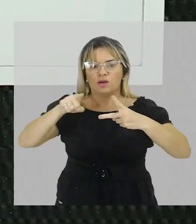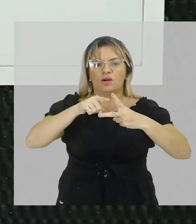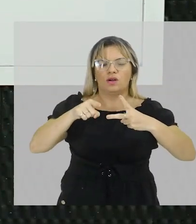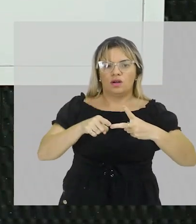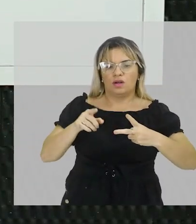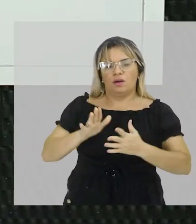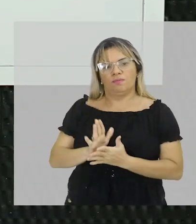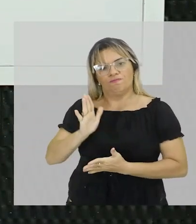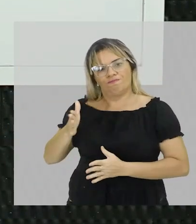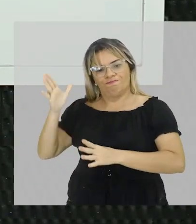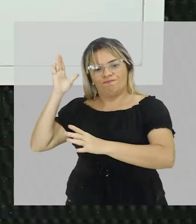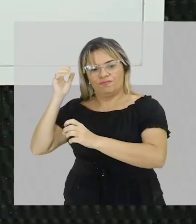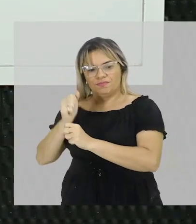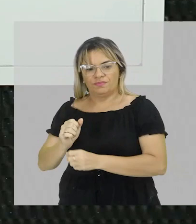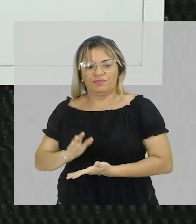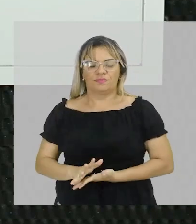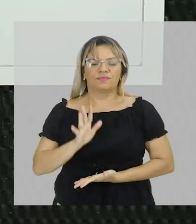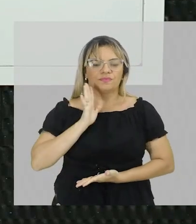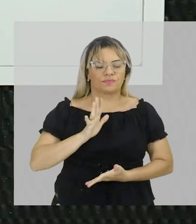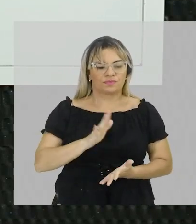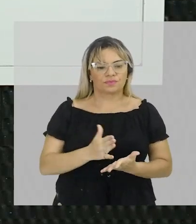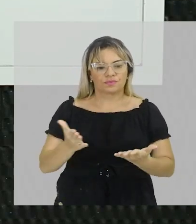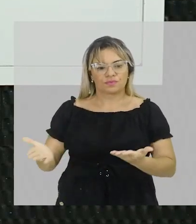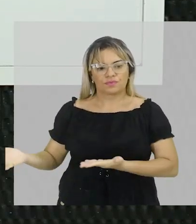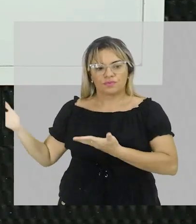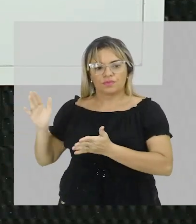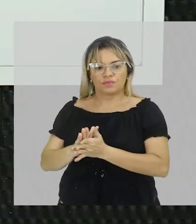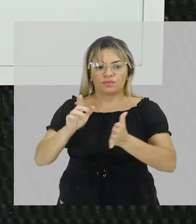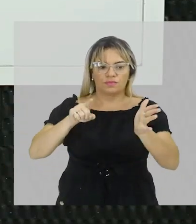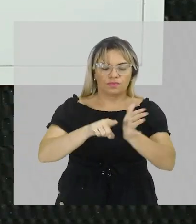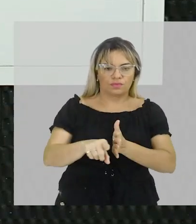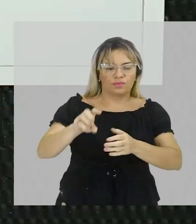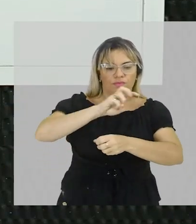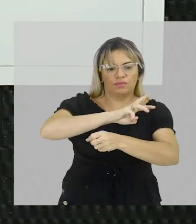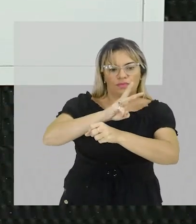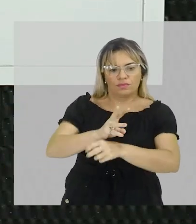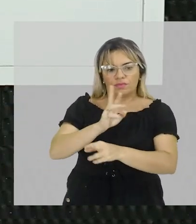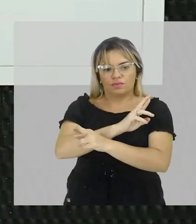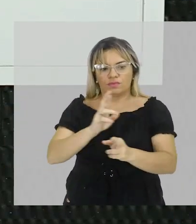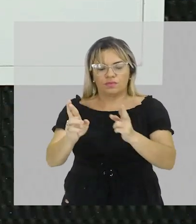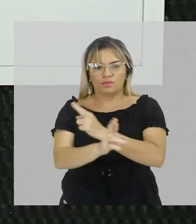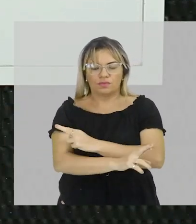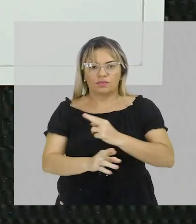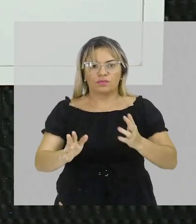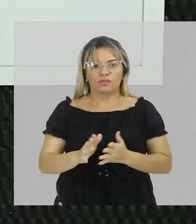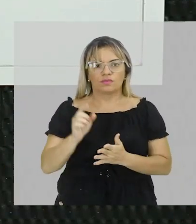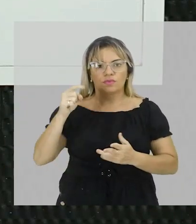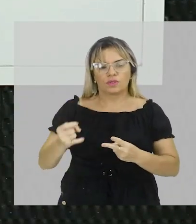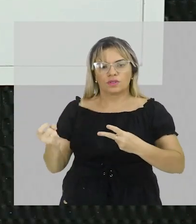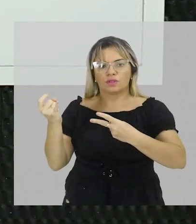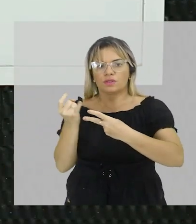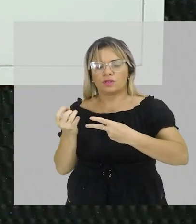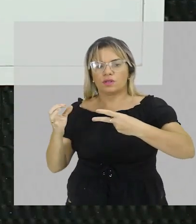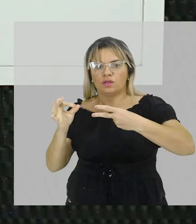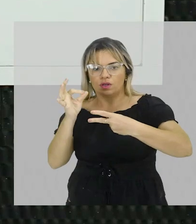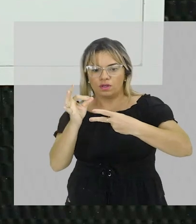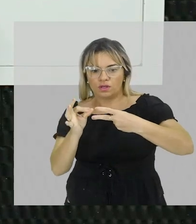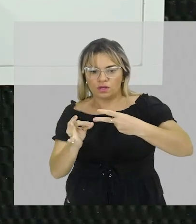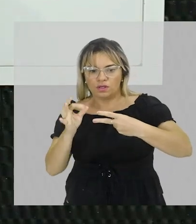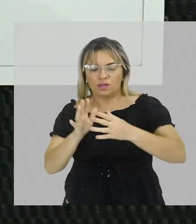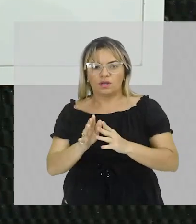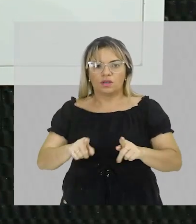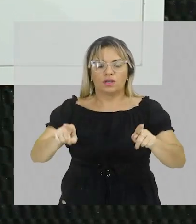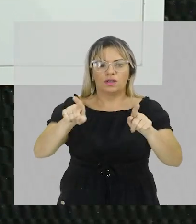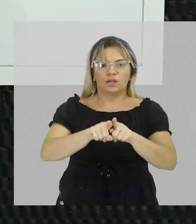vocês, beleza? Vamos lá, turma. Essa questão é uma questão da OEMA, assim, que ela envolve tanto polígono como trigonometria,